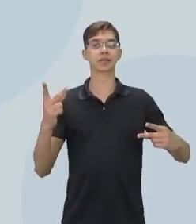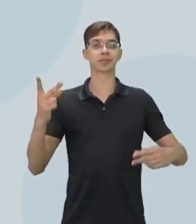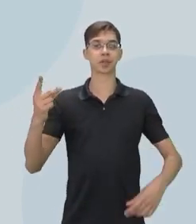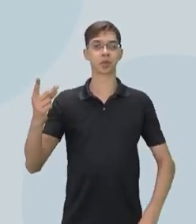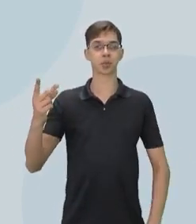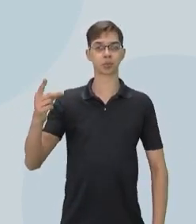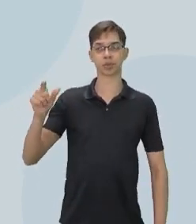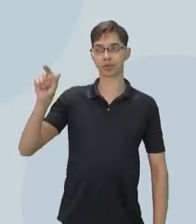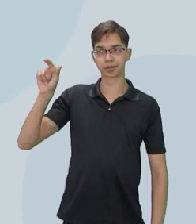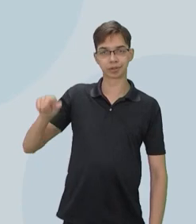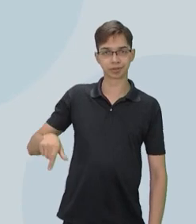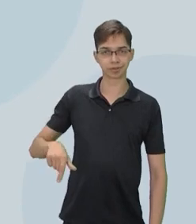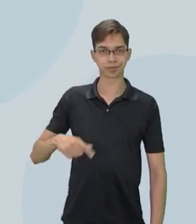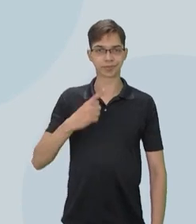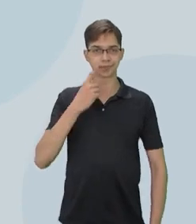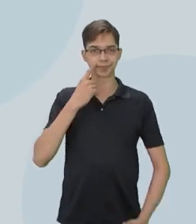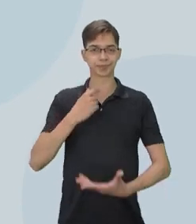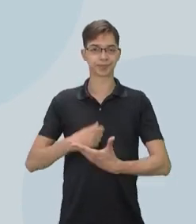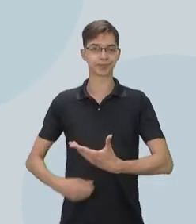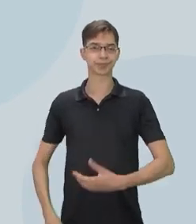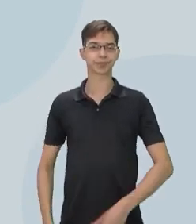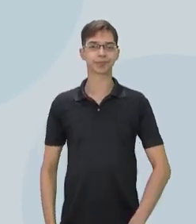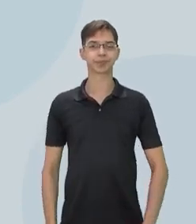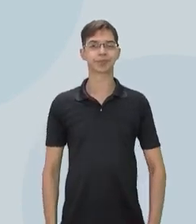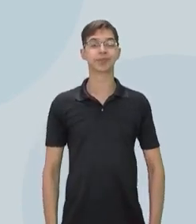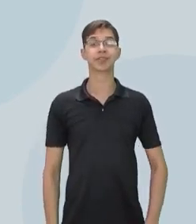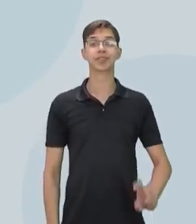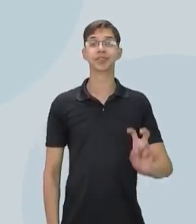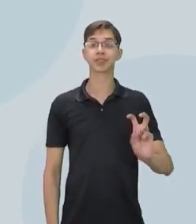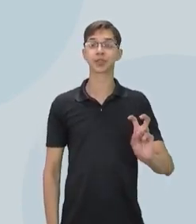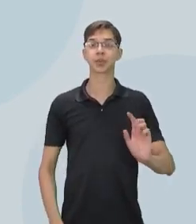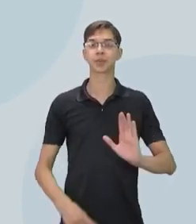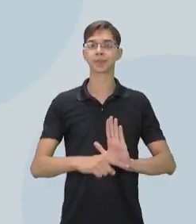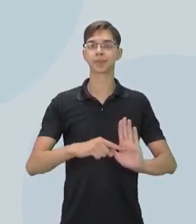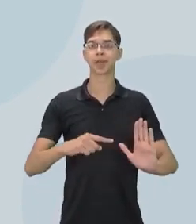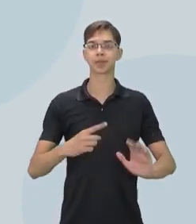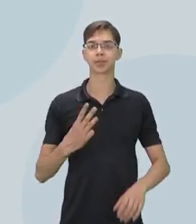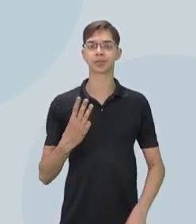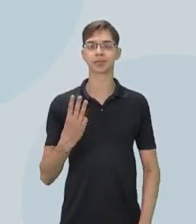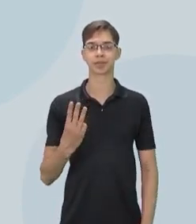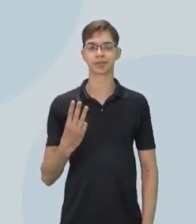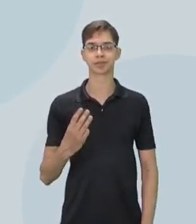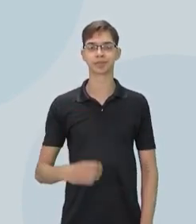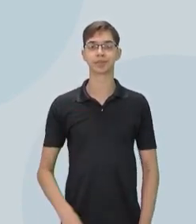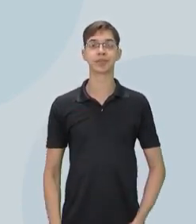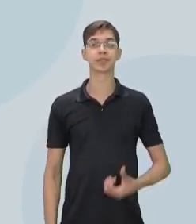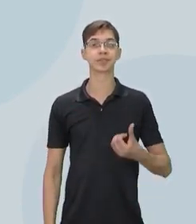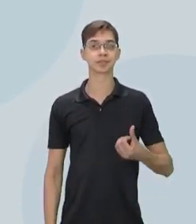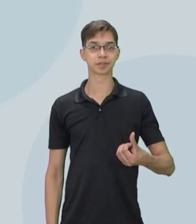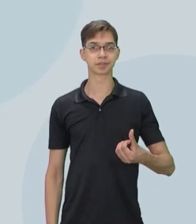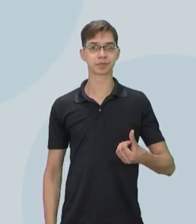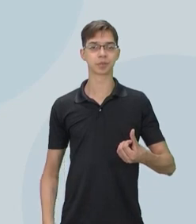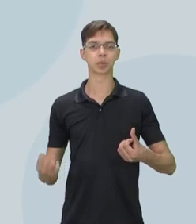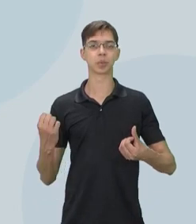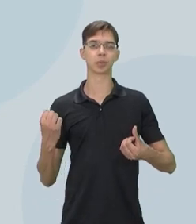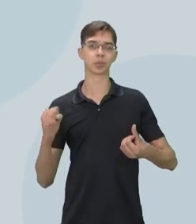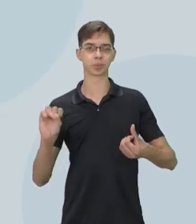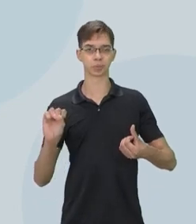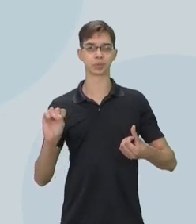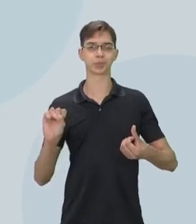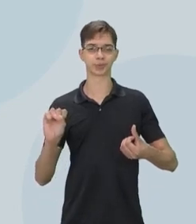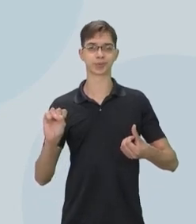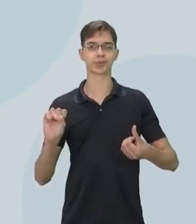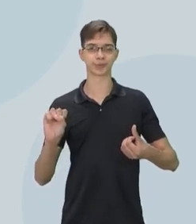com menos 3 e o 6 com 8, que é o 33. A alternativa lá na avaliação que